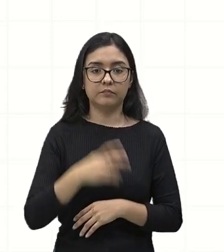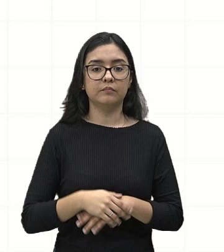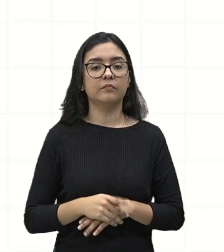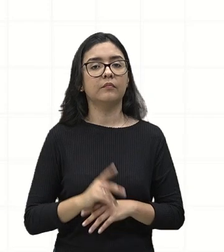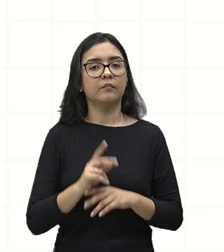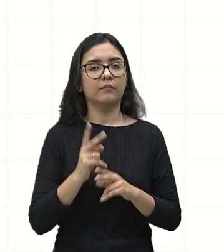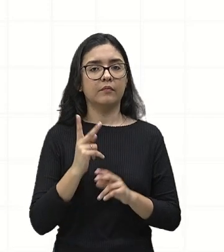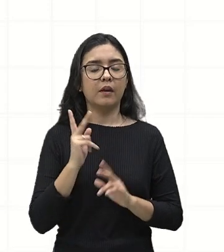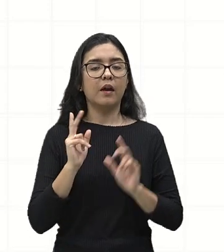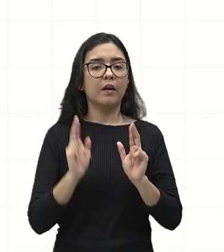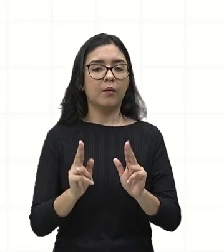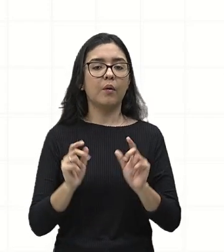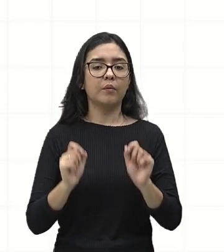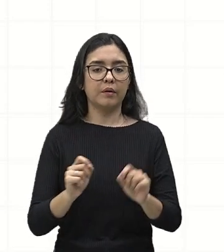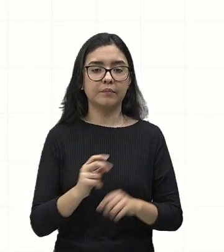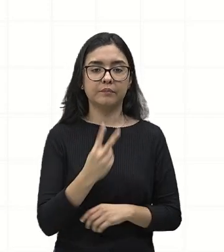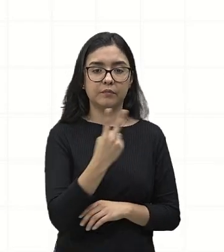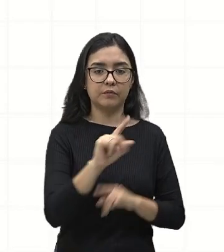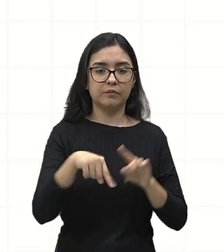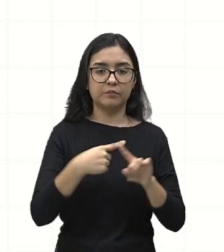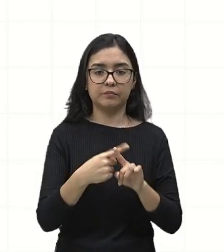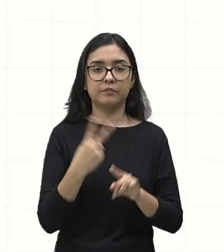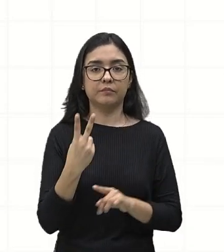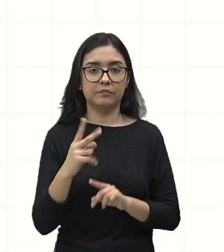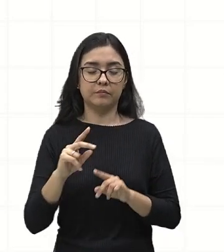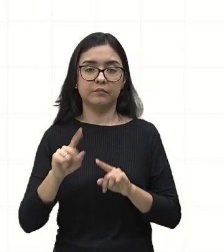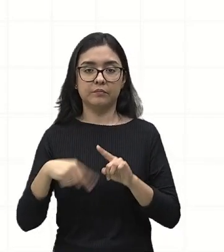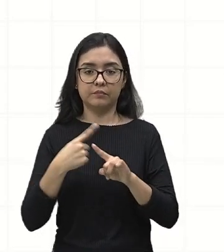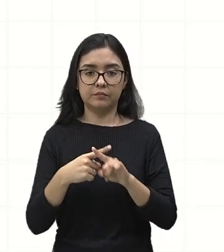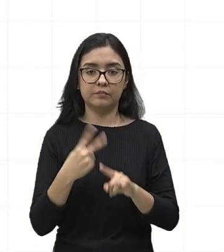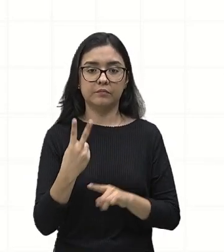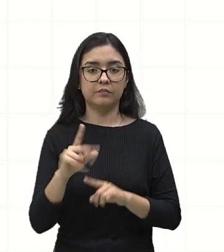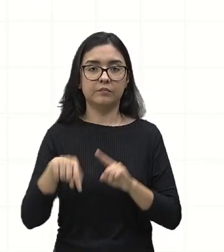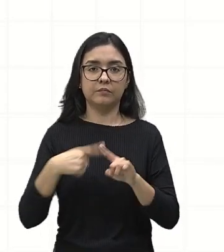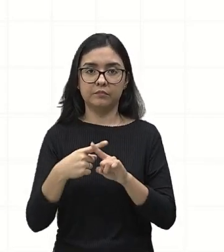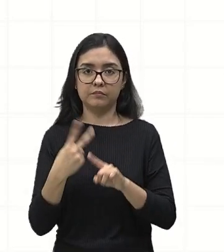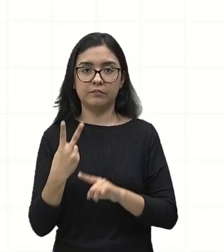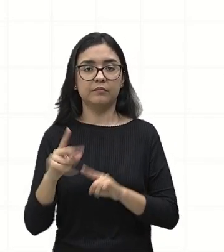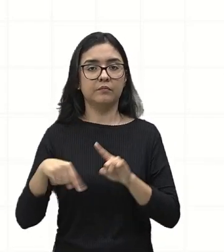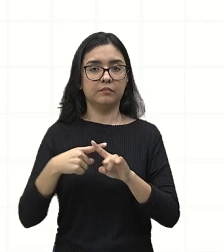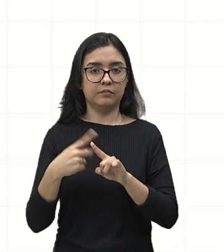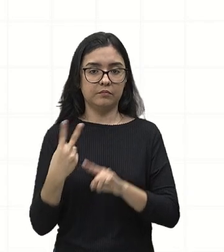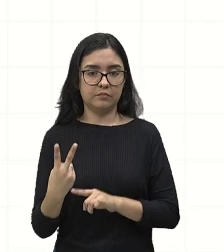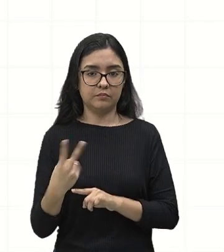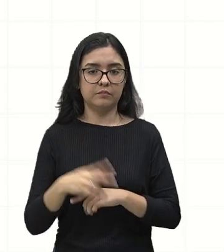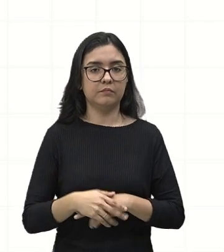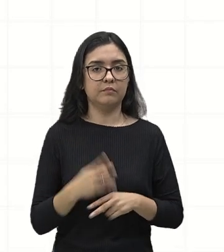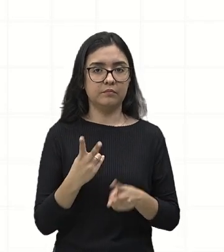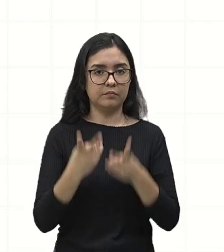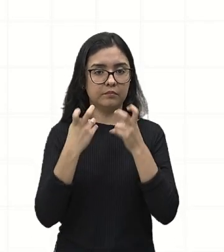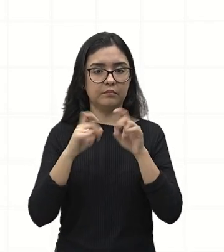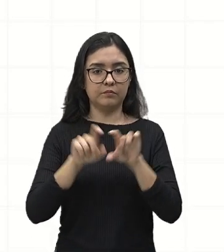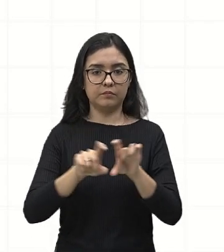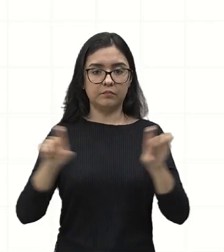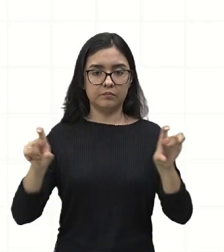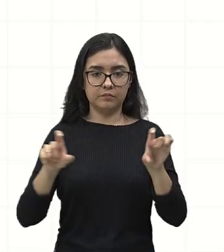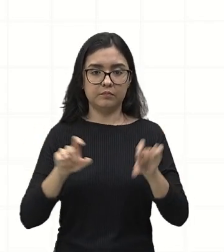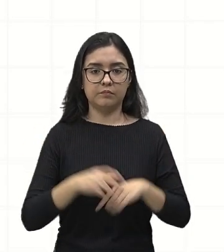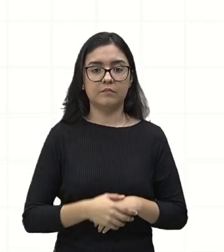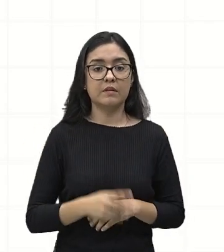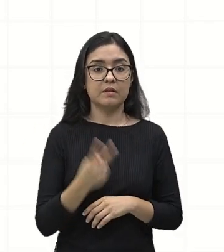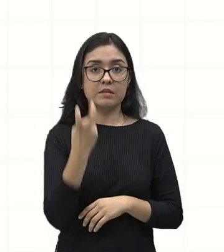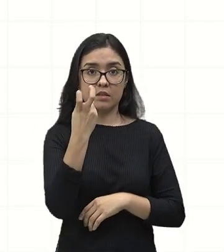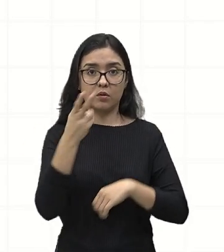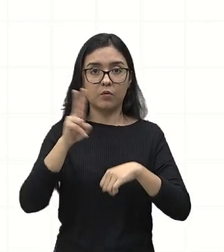2 vezes 2 vezes 2 vezes 2. Ó, 1, 2, 3,